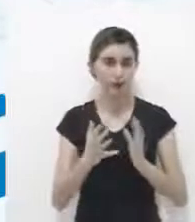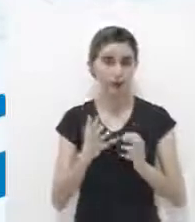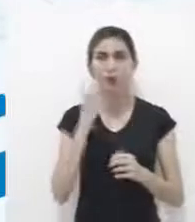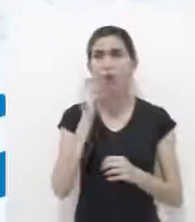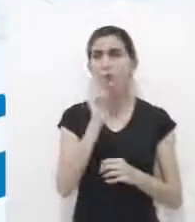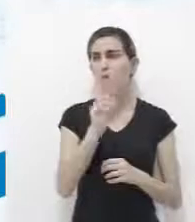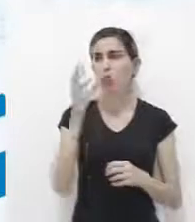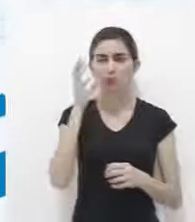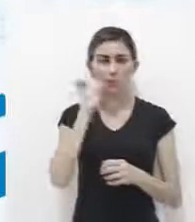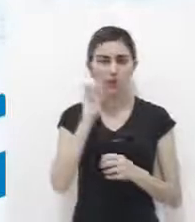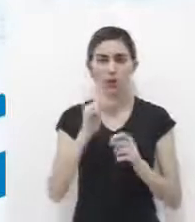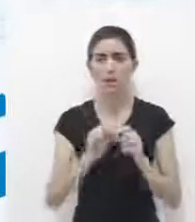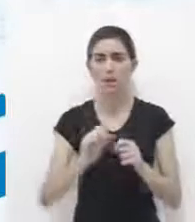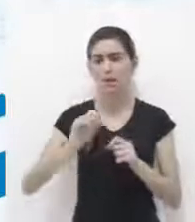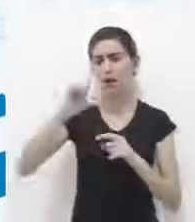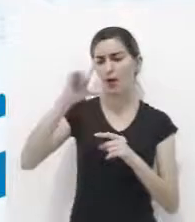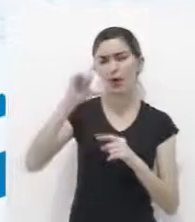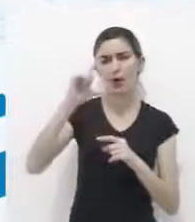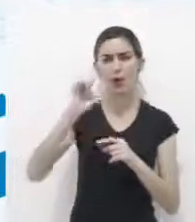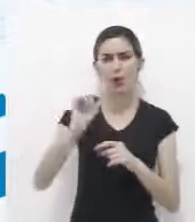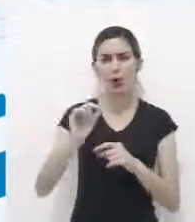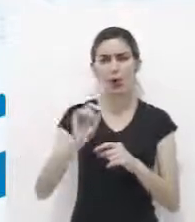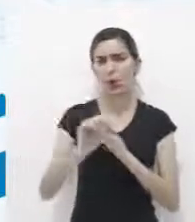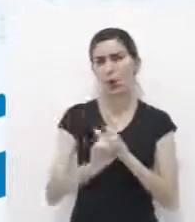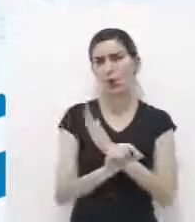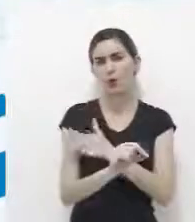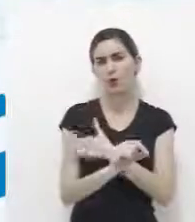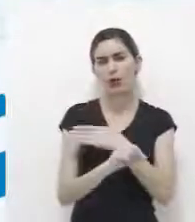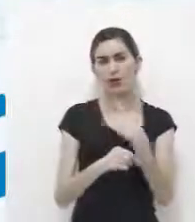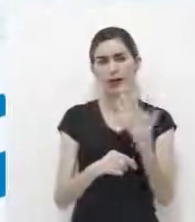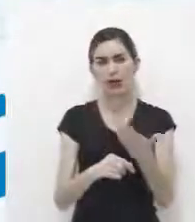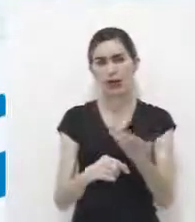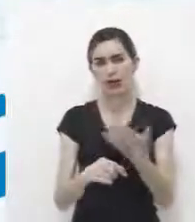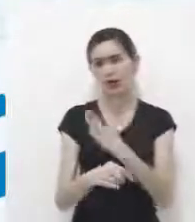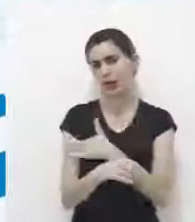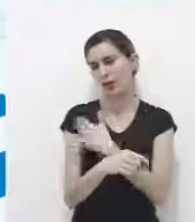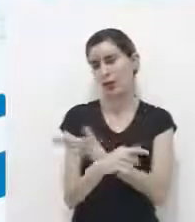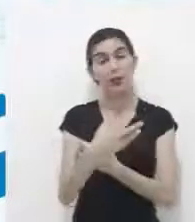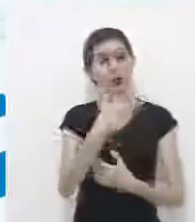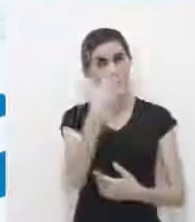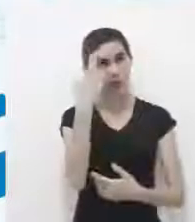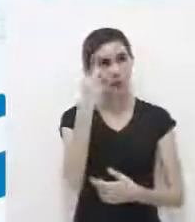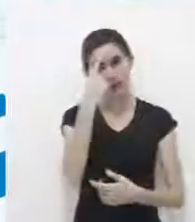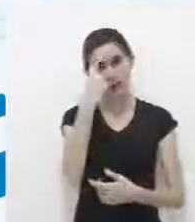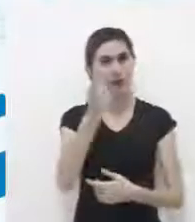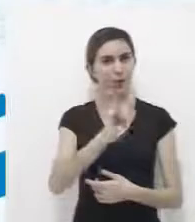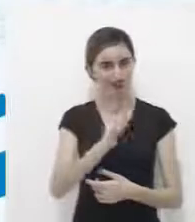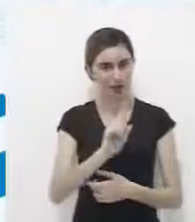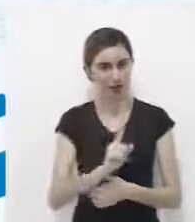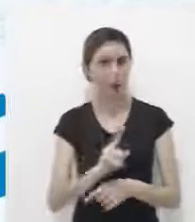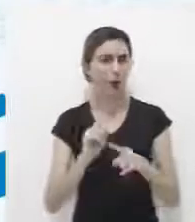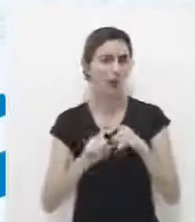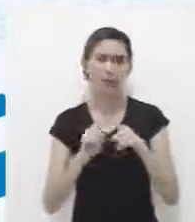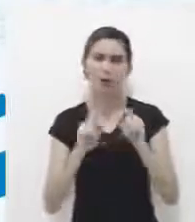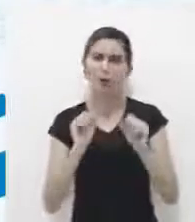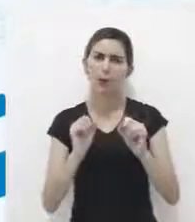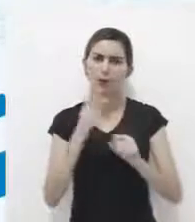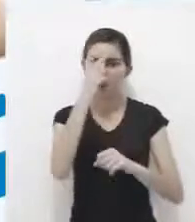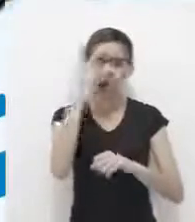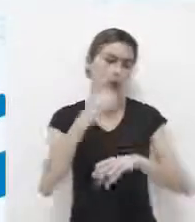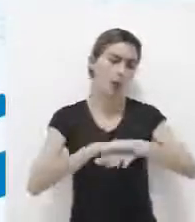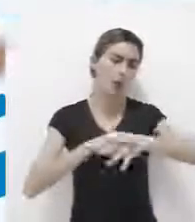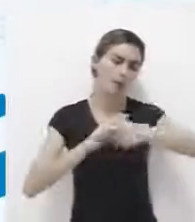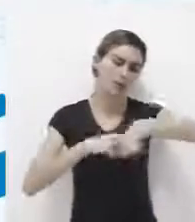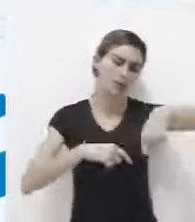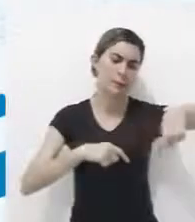já ouviu dizer por aí que o maior que tem a ver com o braço direito, olha, esquece. Essa não é ideia, tá? Porque